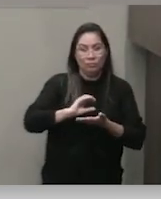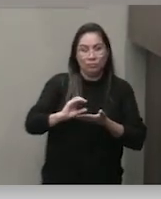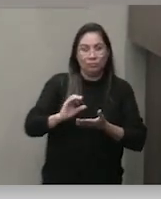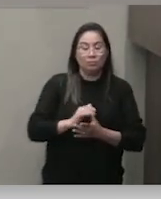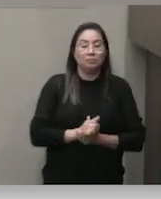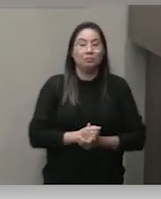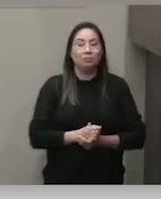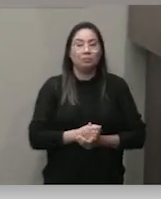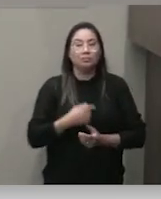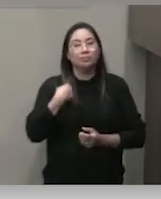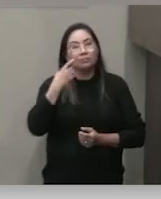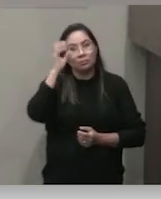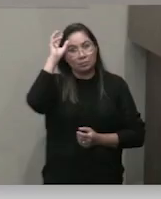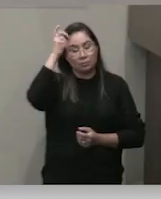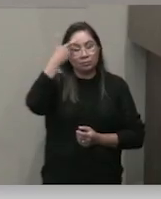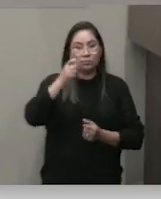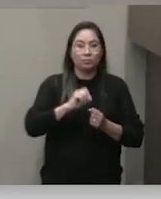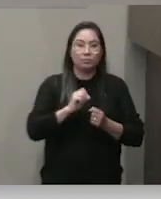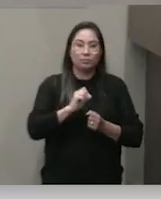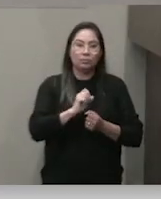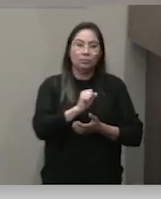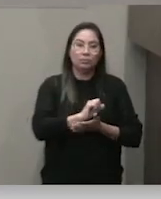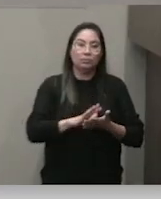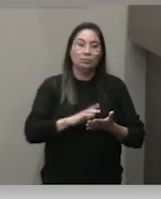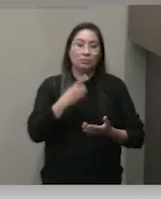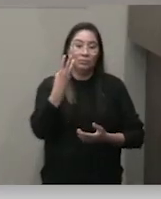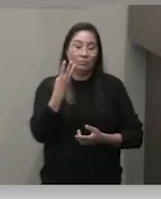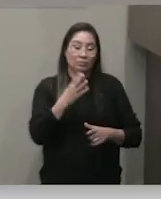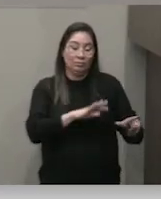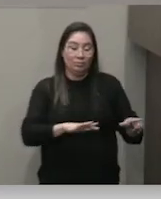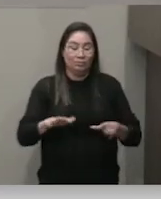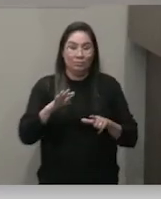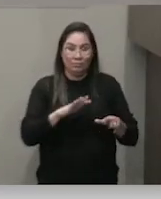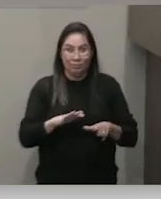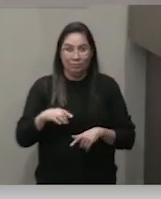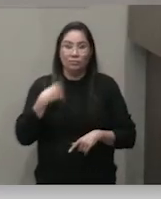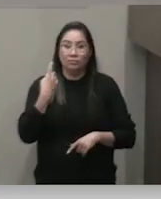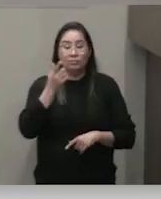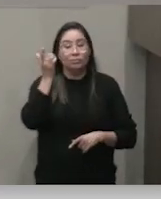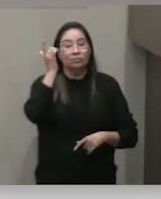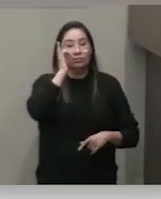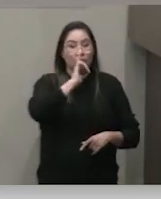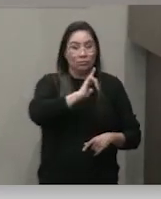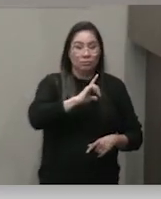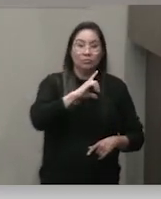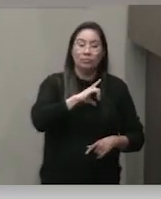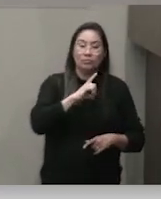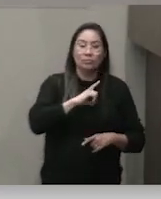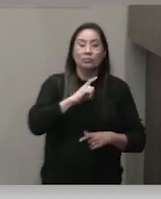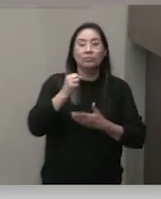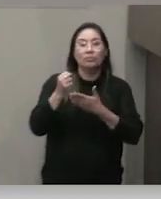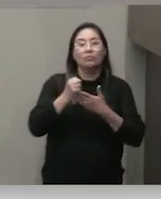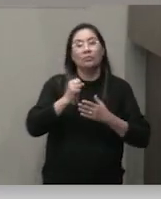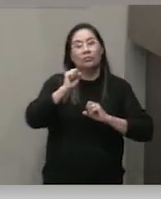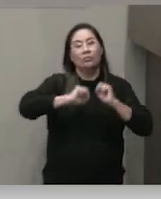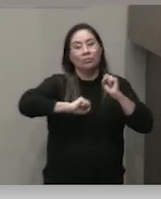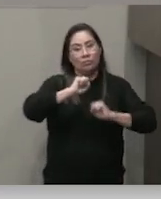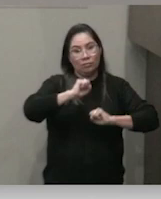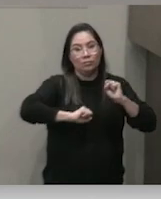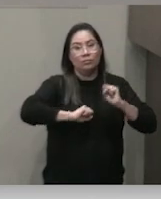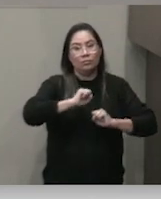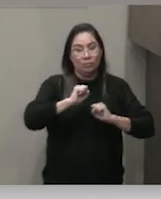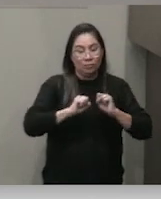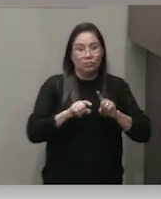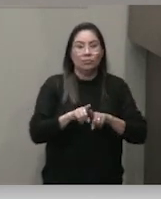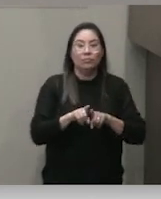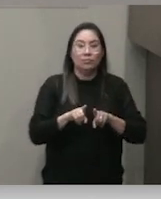essa atividade, tínhamos apenas 3 semanas, e conseguimos. E eu tive o apoio de algumas empresas que foram fundamentais para se fazer